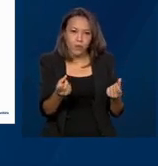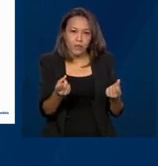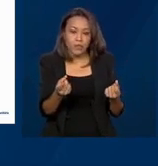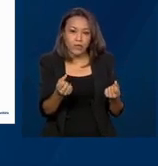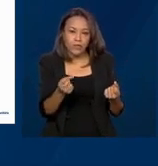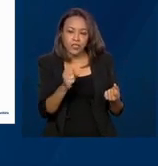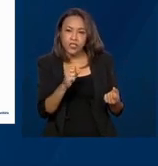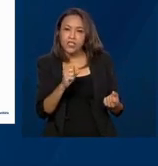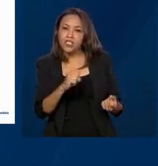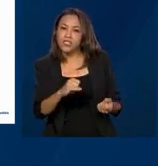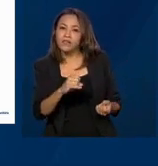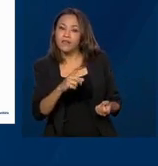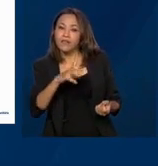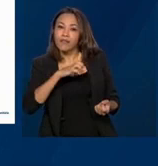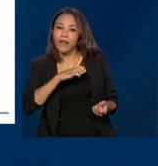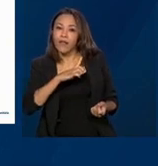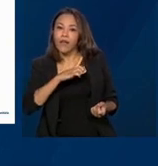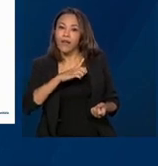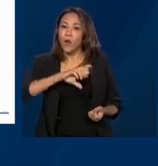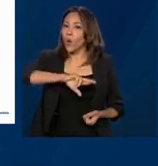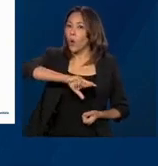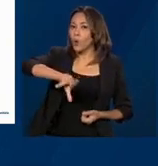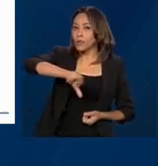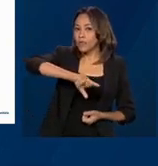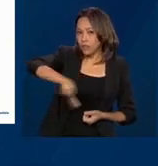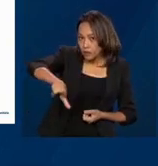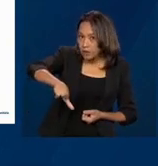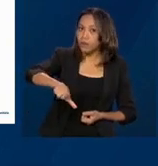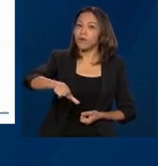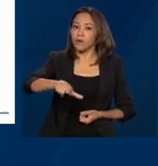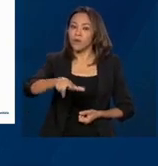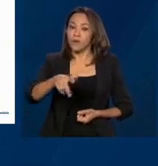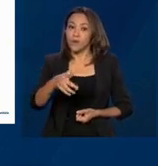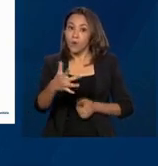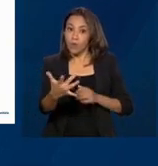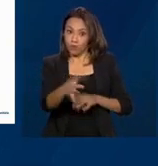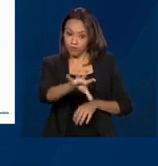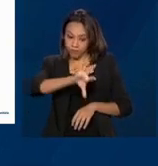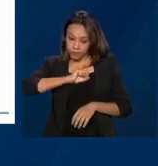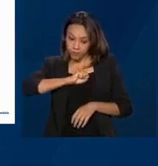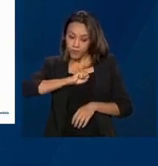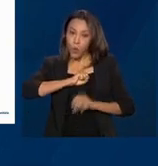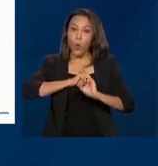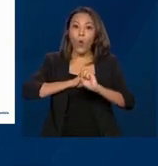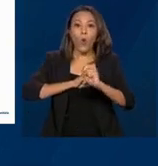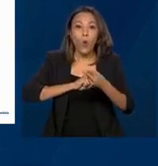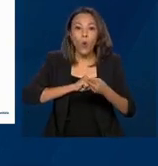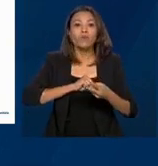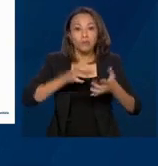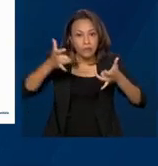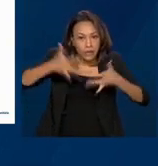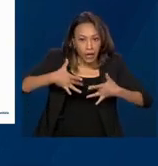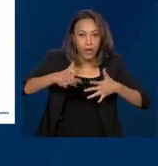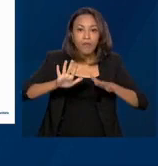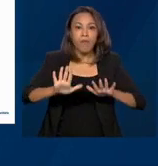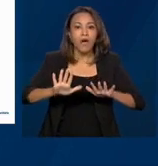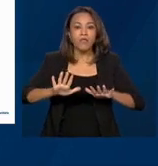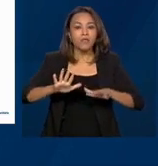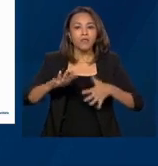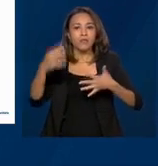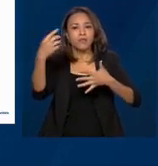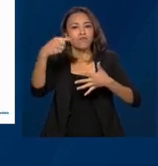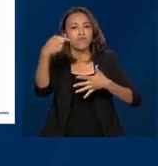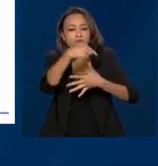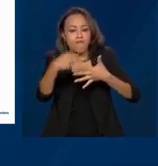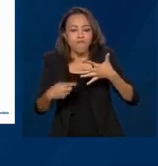ter ou não contato ou estar sintomático. A razão de risco,